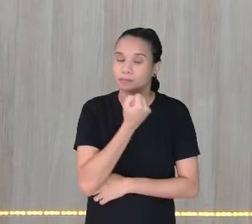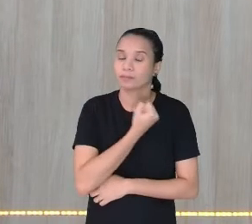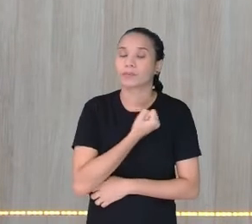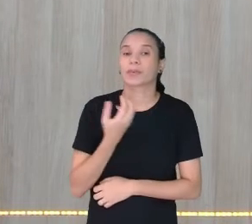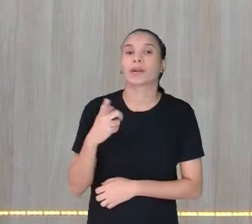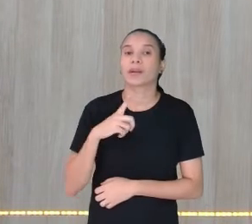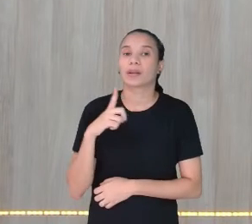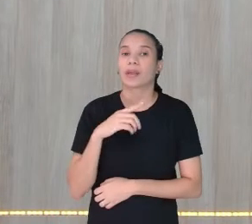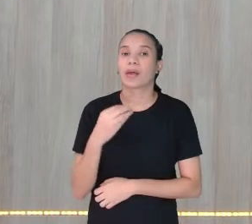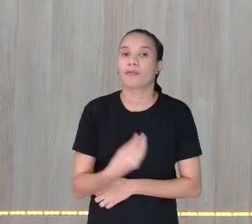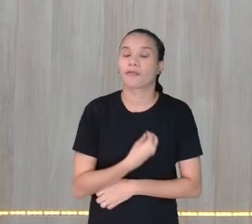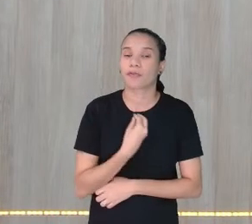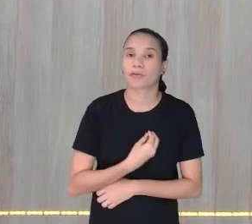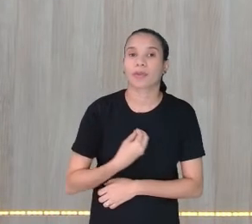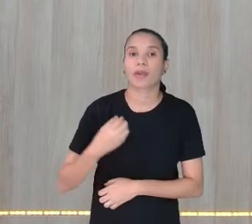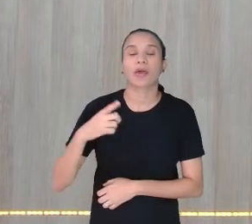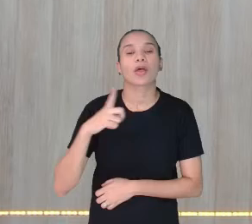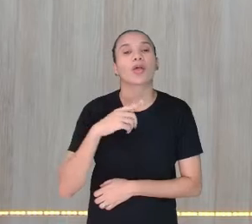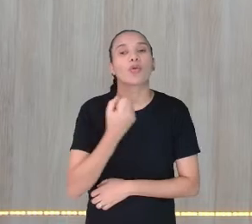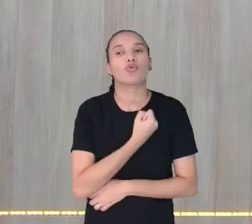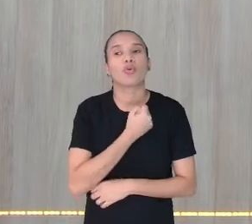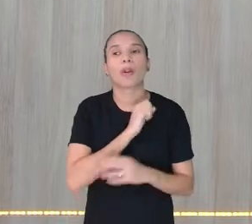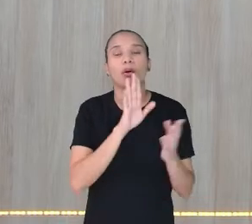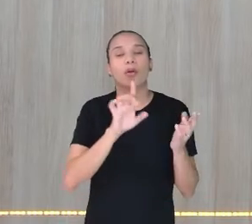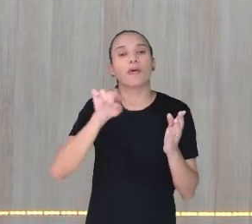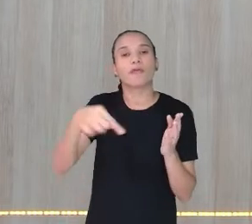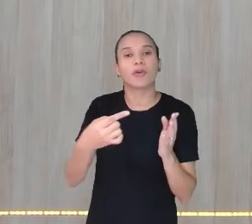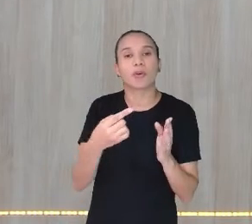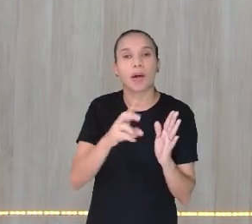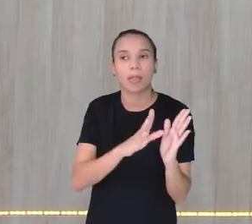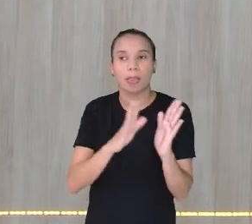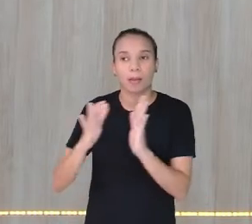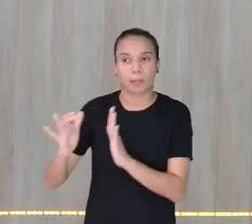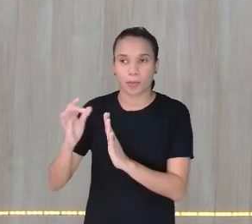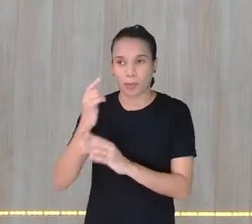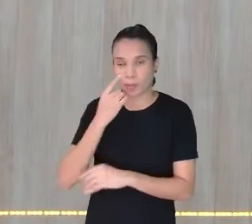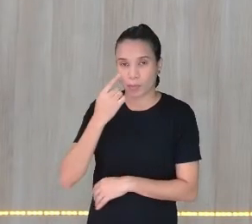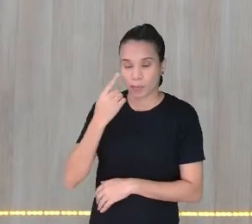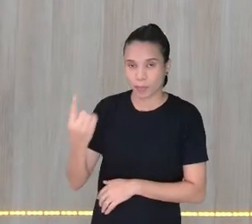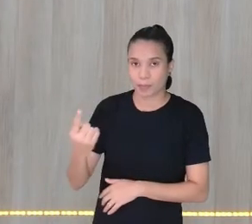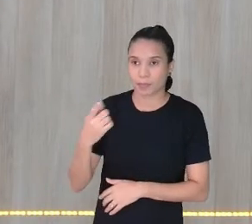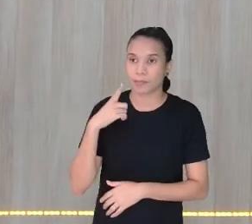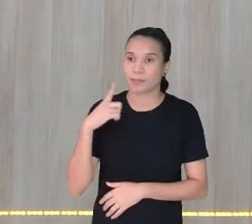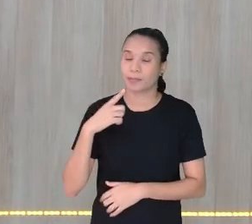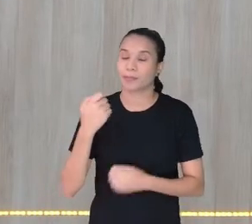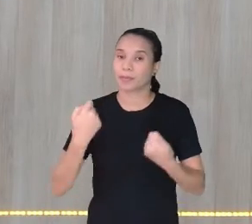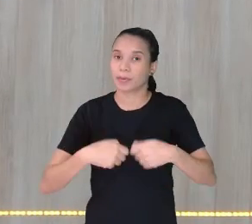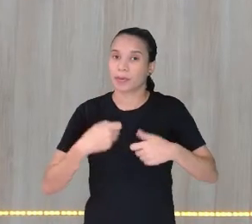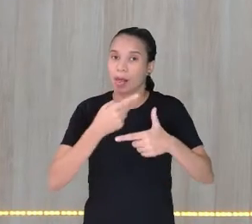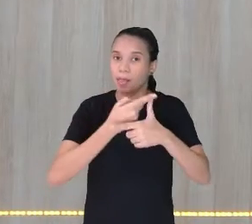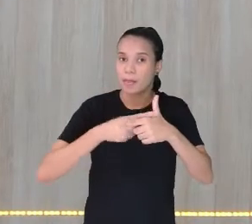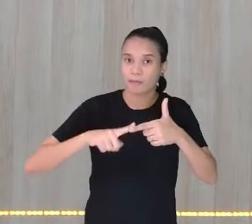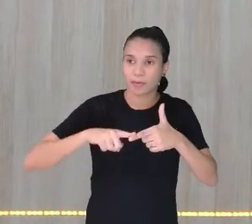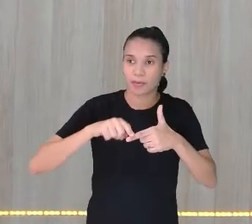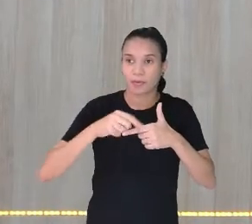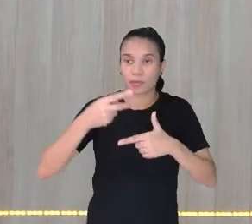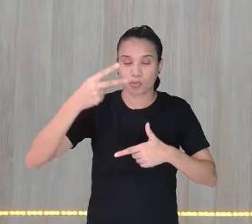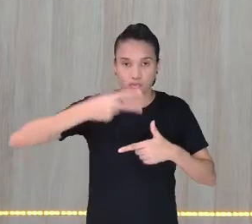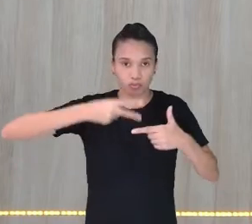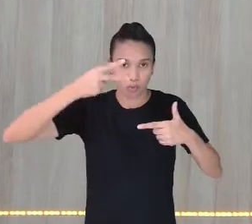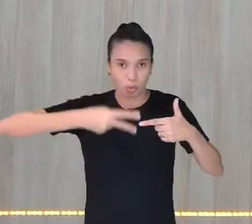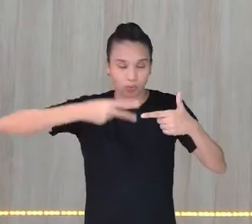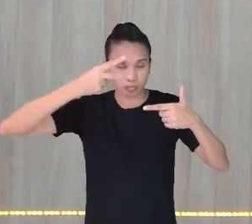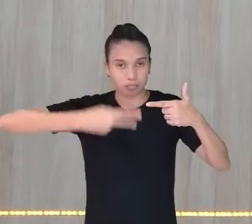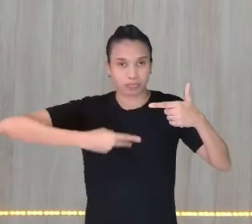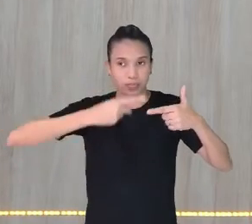modo que fique o quê? 2 números depois da vírgula, certo? Então, ó, eu posso dividir os 2 números